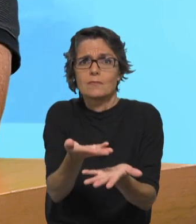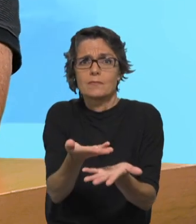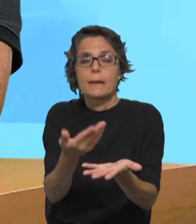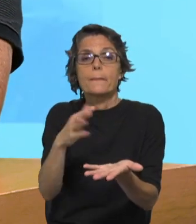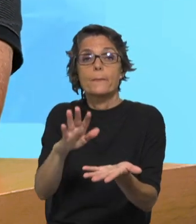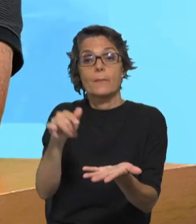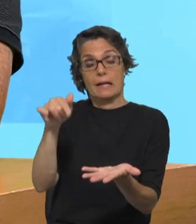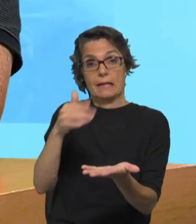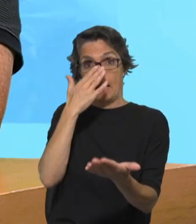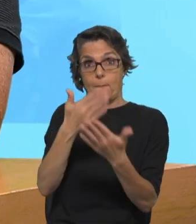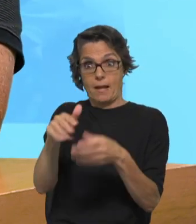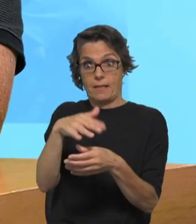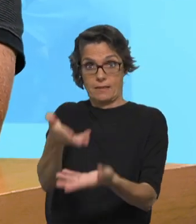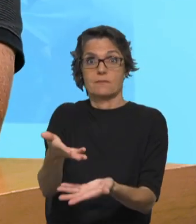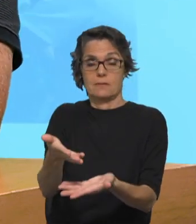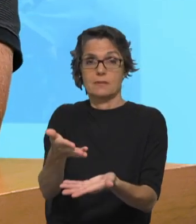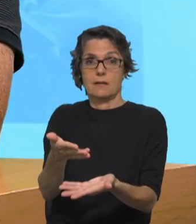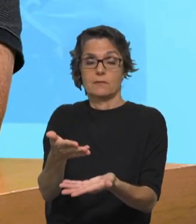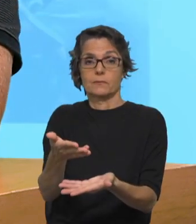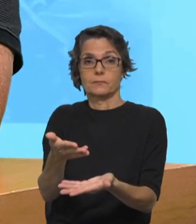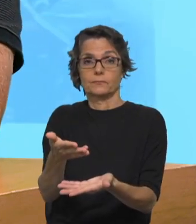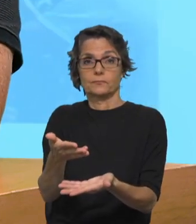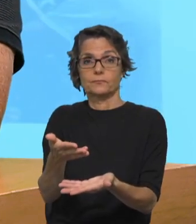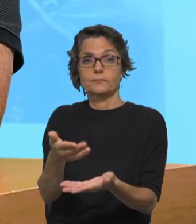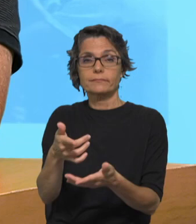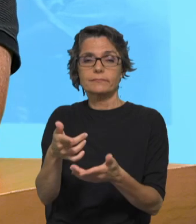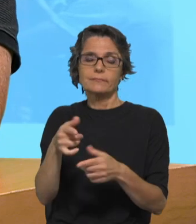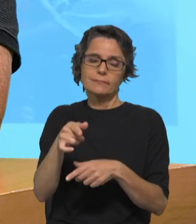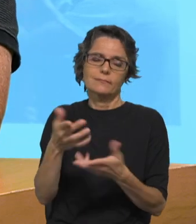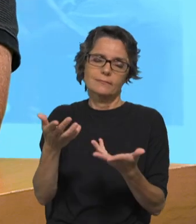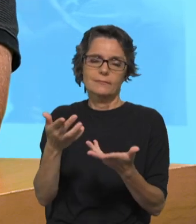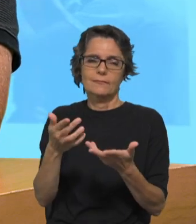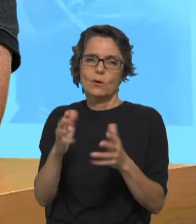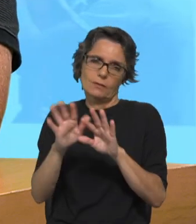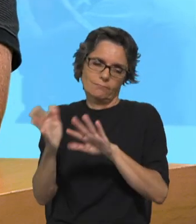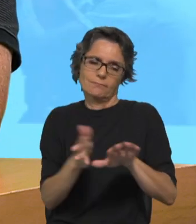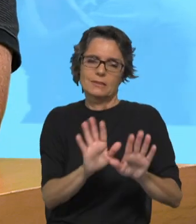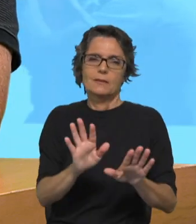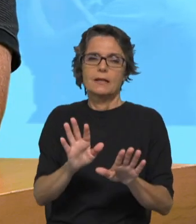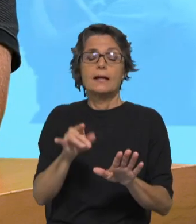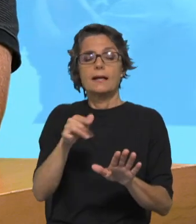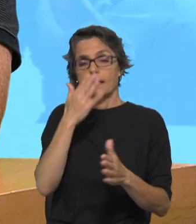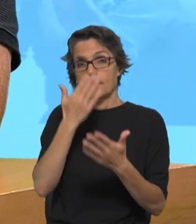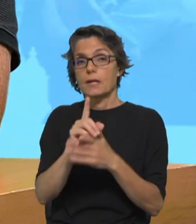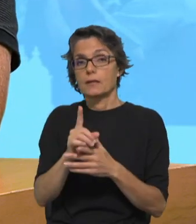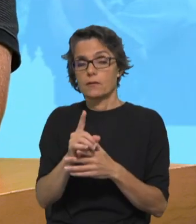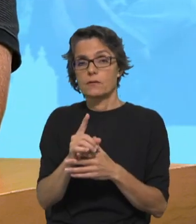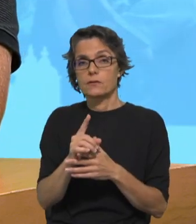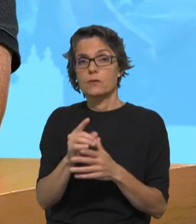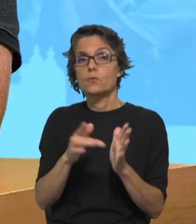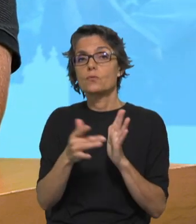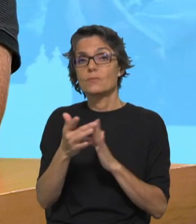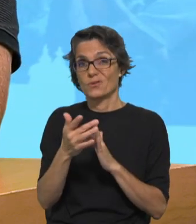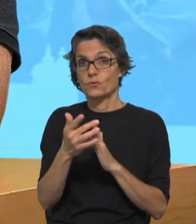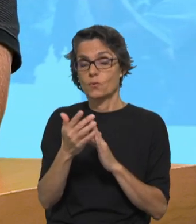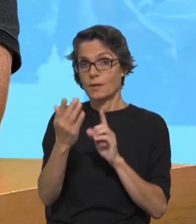realmente, para além desse aspecto mais, enfim, caricato, digamos assim, temos realmente Jesus diante de uma